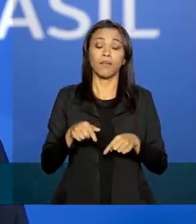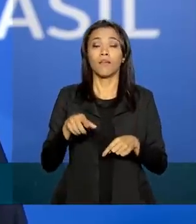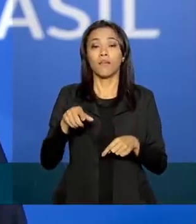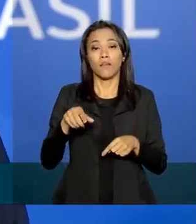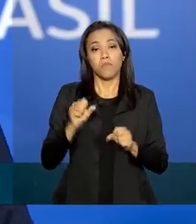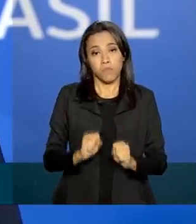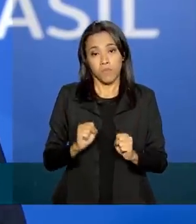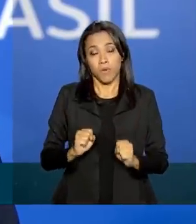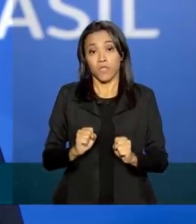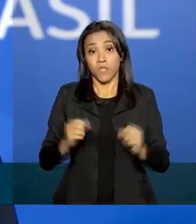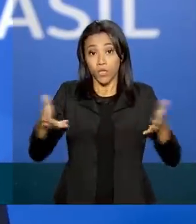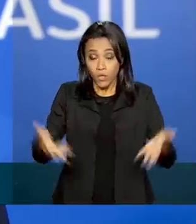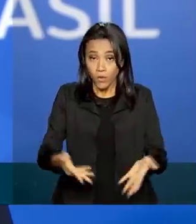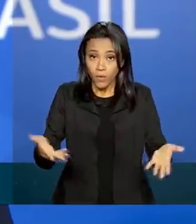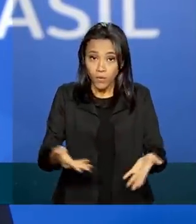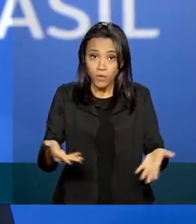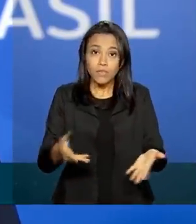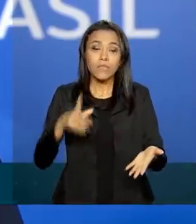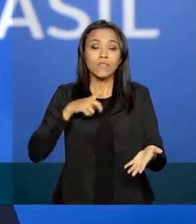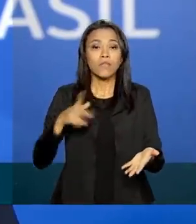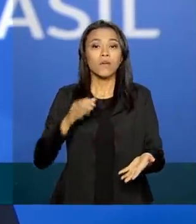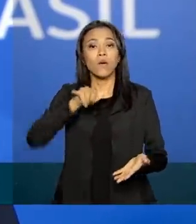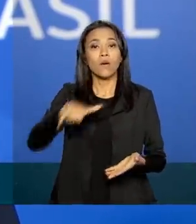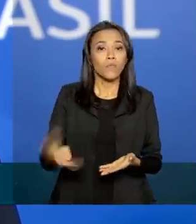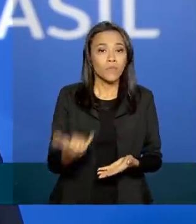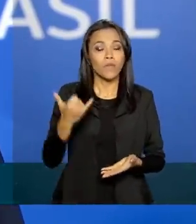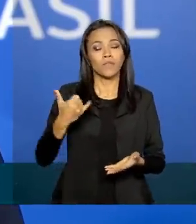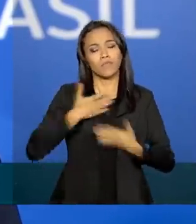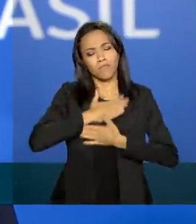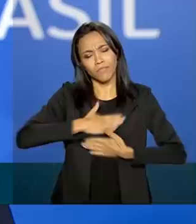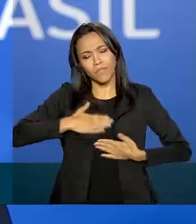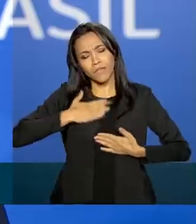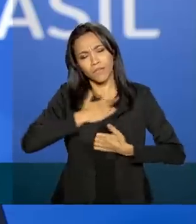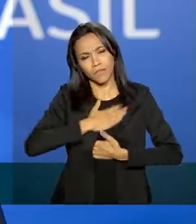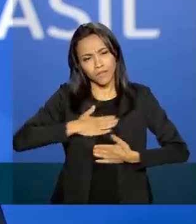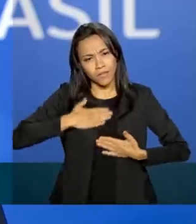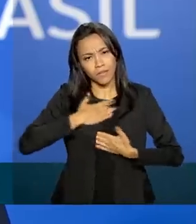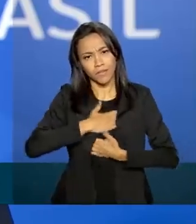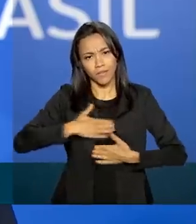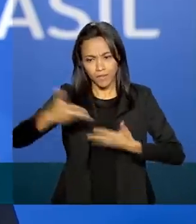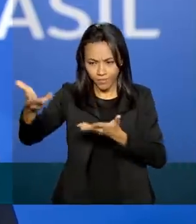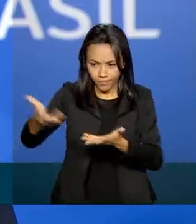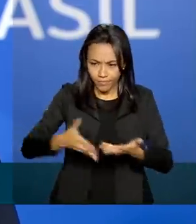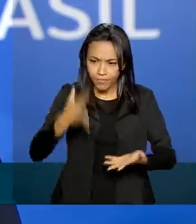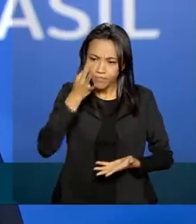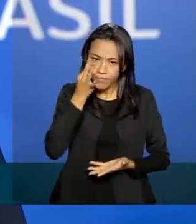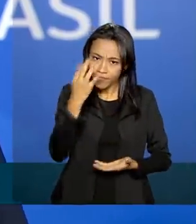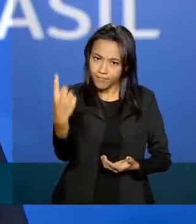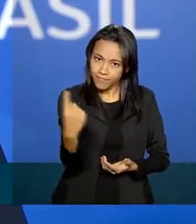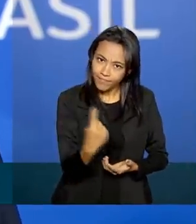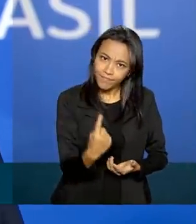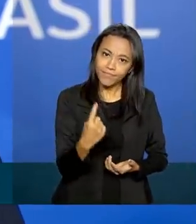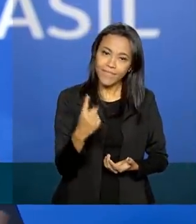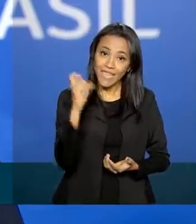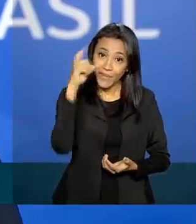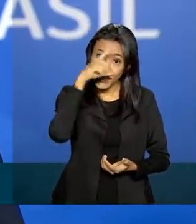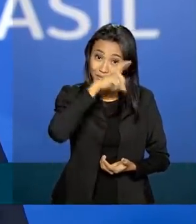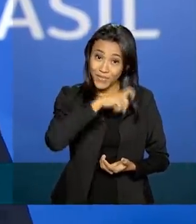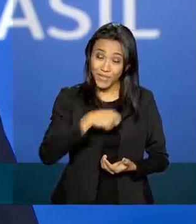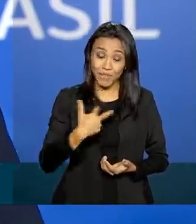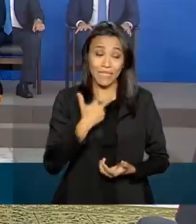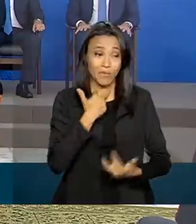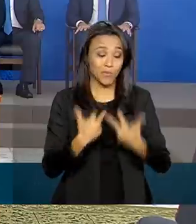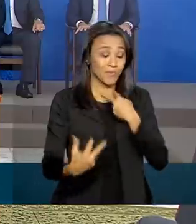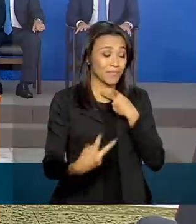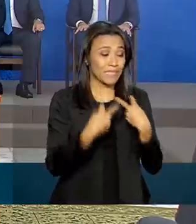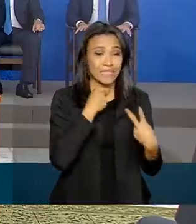podem ir pra cá e obviamente havendo oportunidade o maior prazer recebê-los é pessoalmente só que é difícil e tem uma agenda bastante